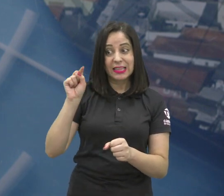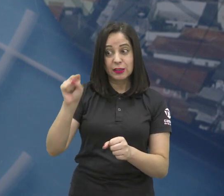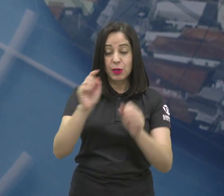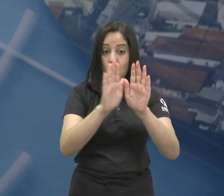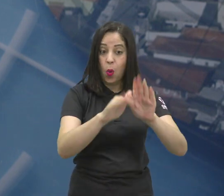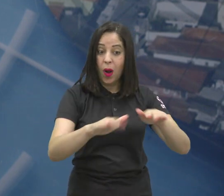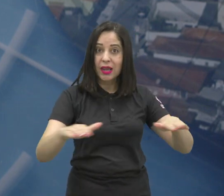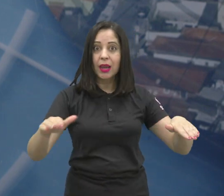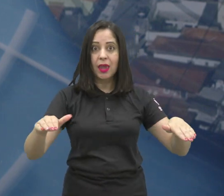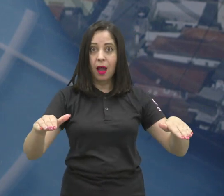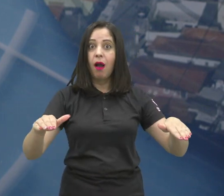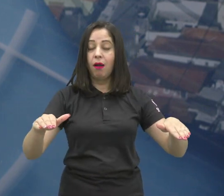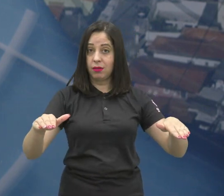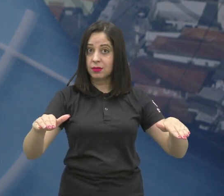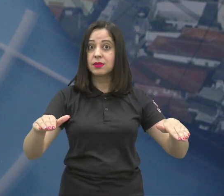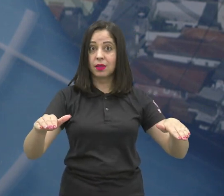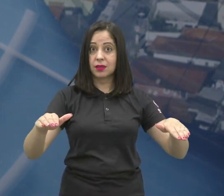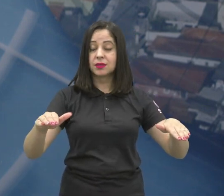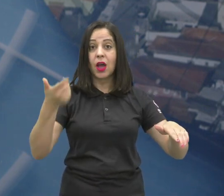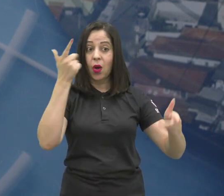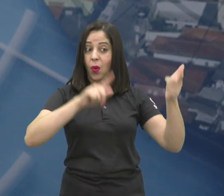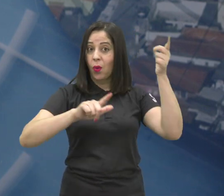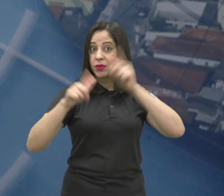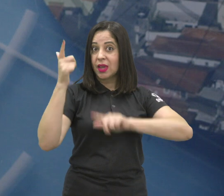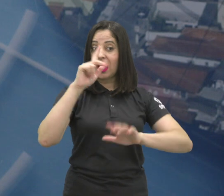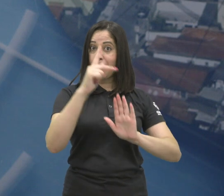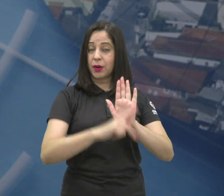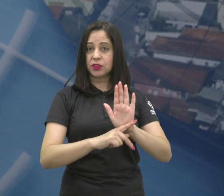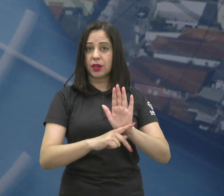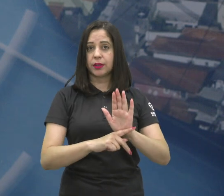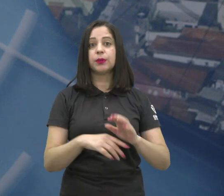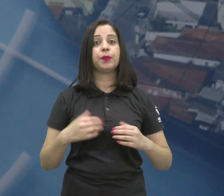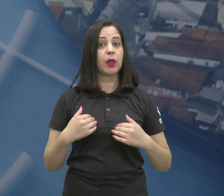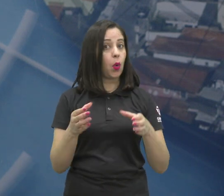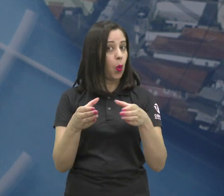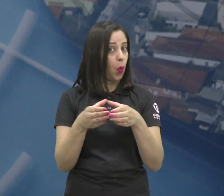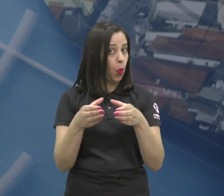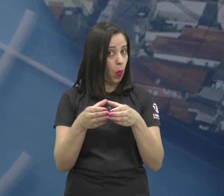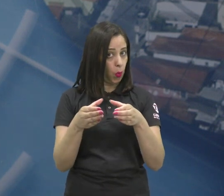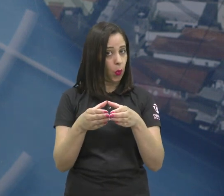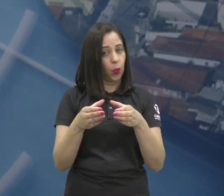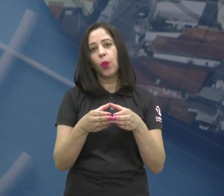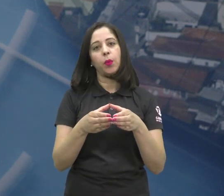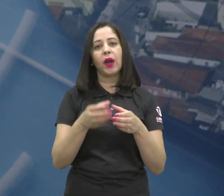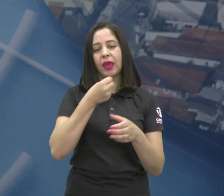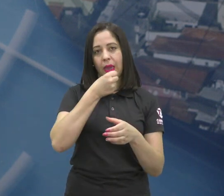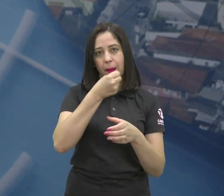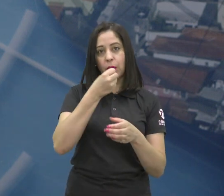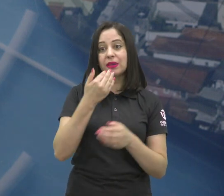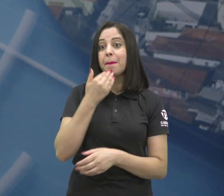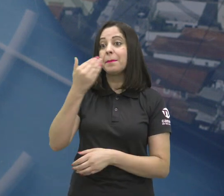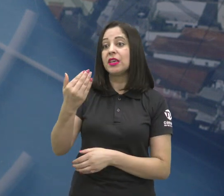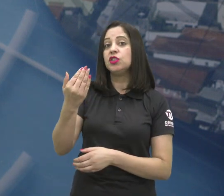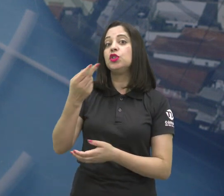foram beneficiadas com esse projeto. E a nossa equipe pediu para o superintendente estadual dos Correios, aqui no